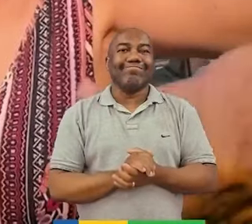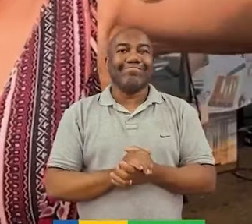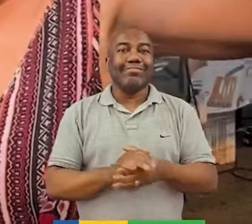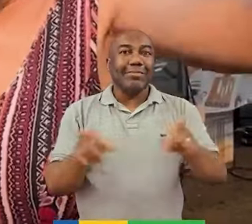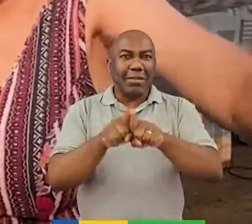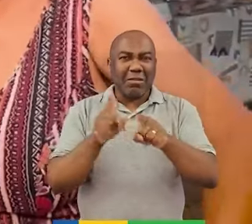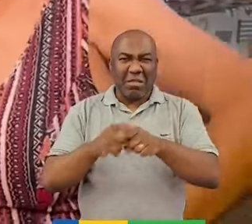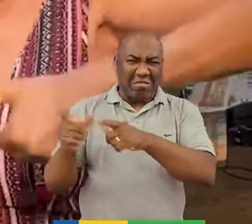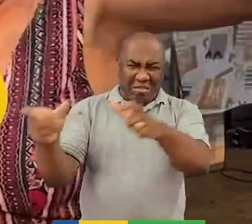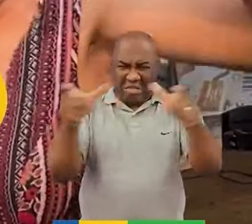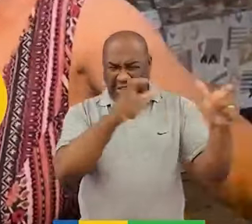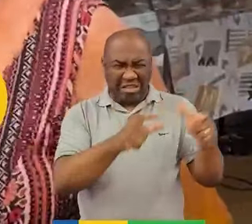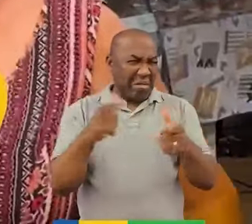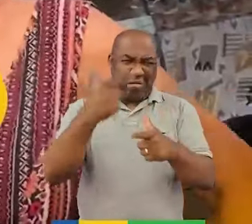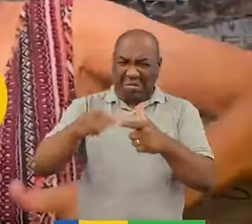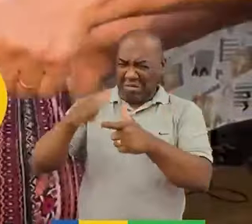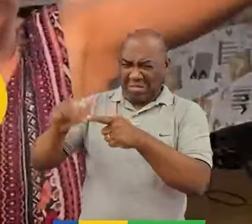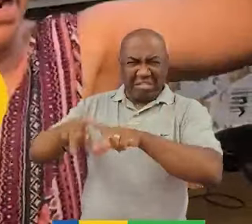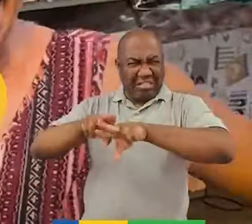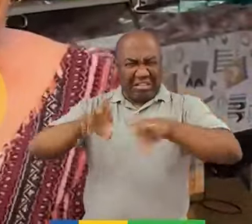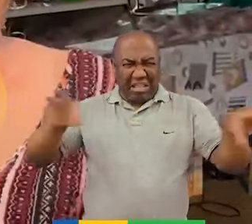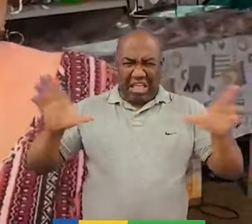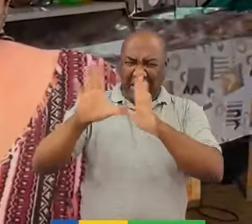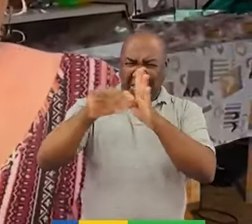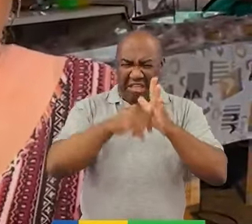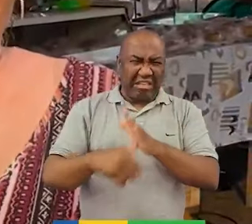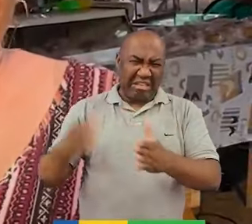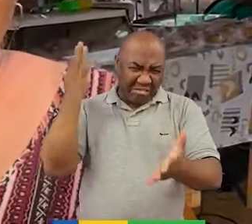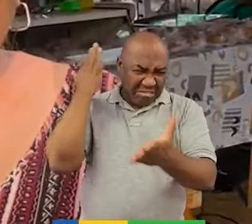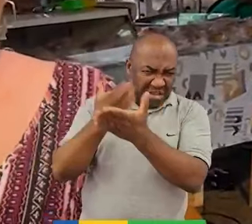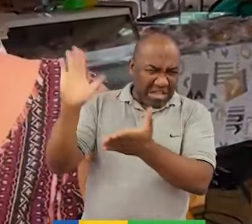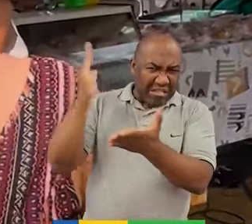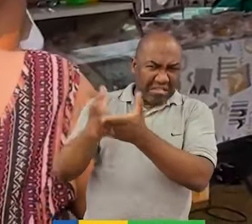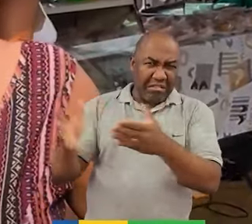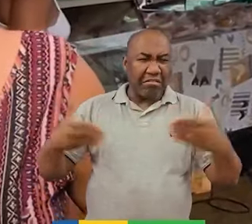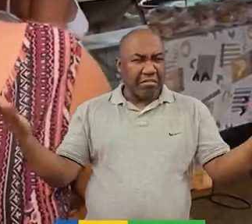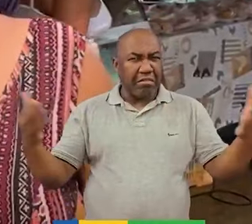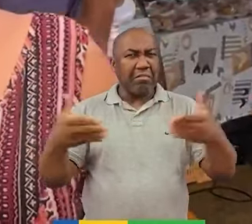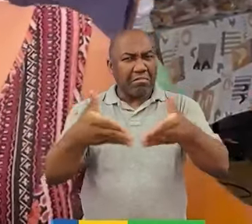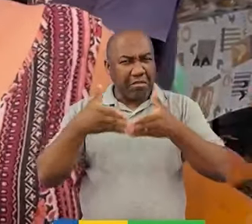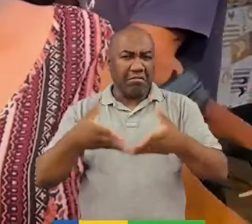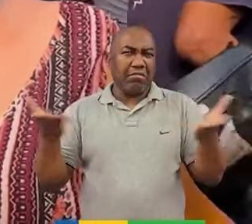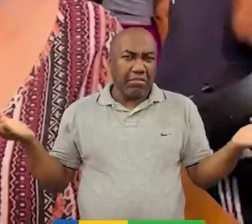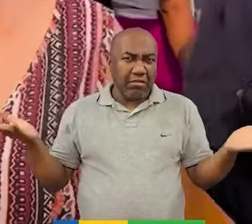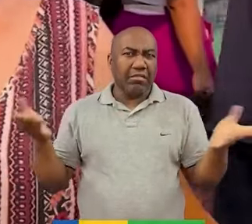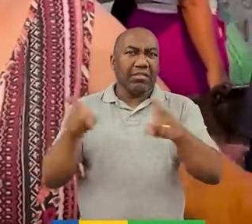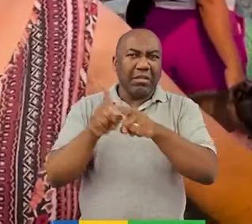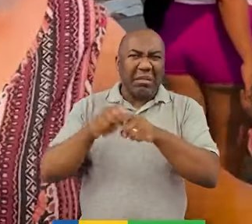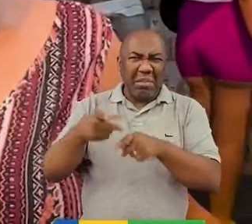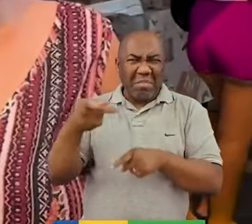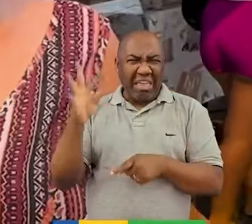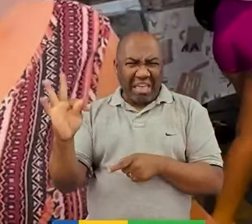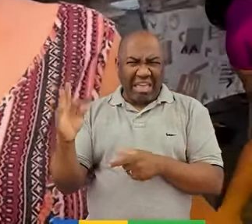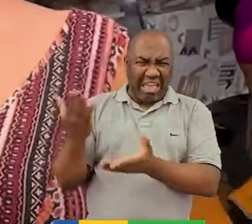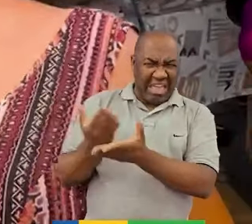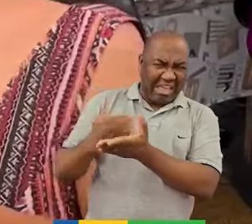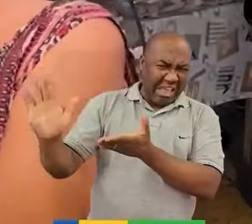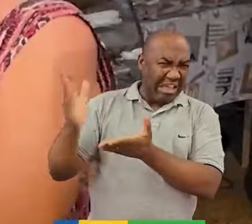novo. Tirar esses buracos, essa corrupção, essa roubalheira. O que, que é isso? Onde que nós estamos? Agora vem